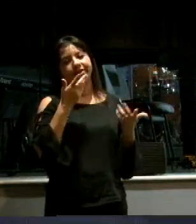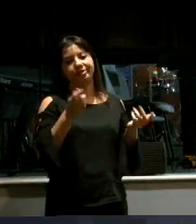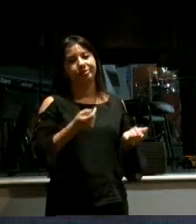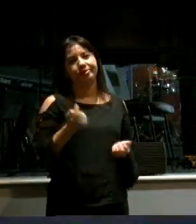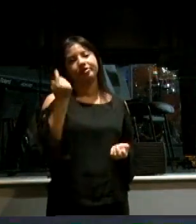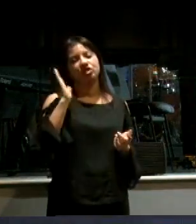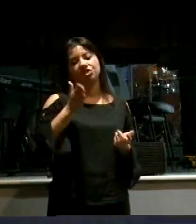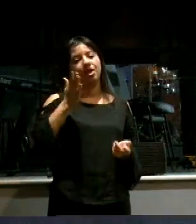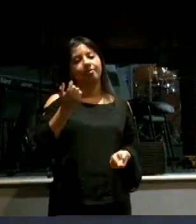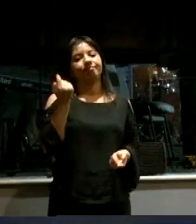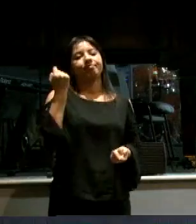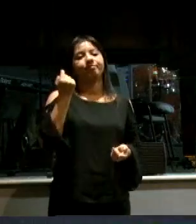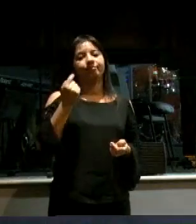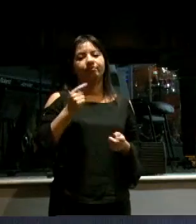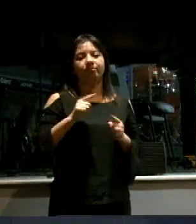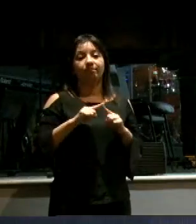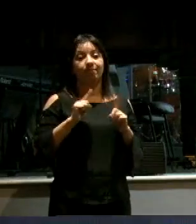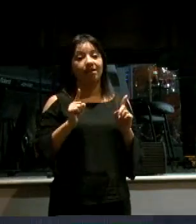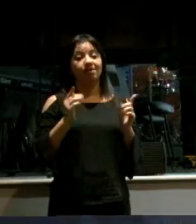Queridos, vamos combinar.